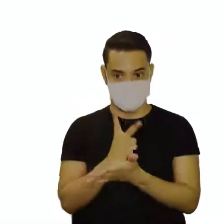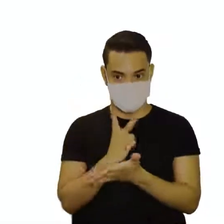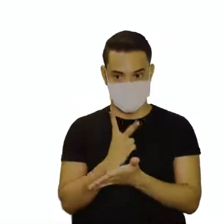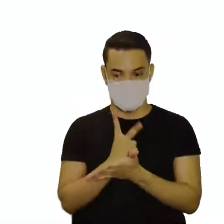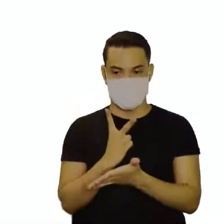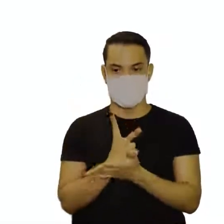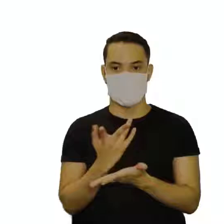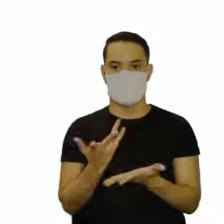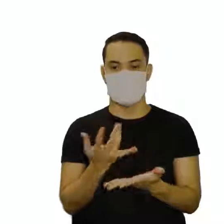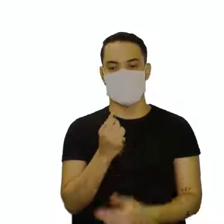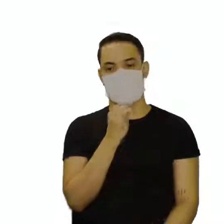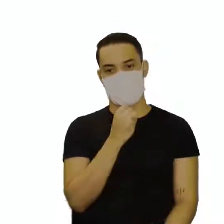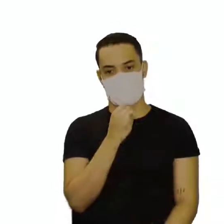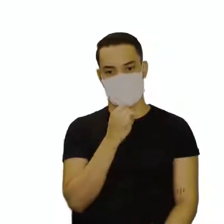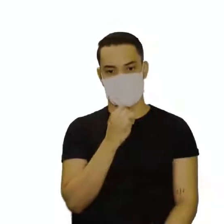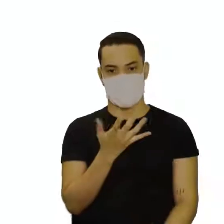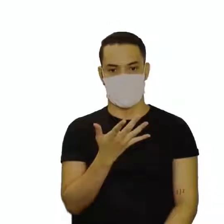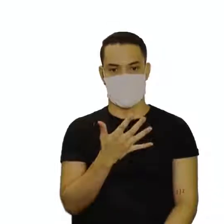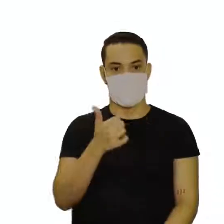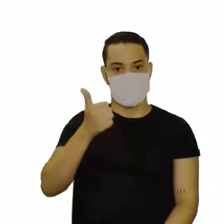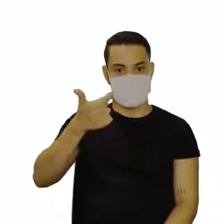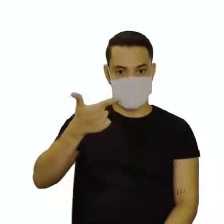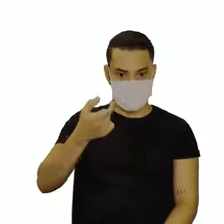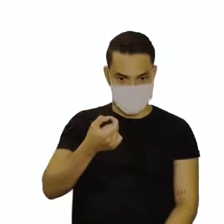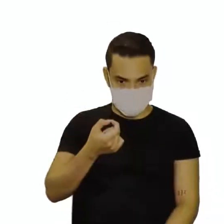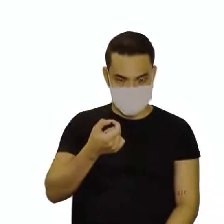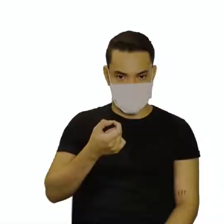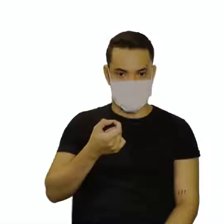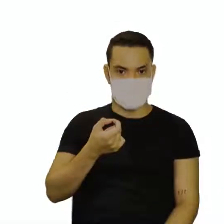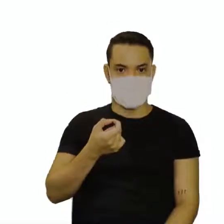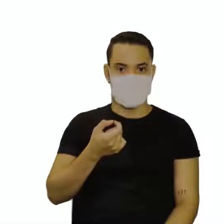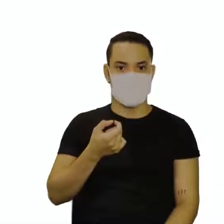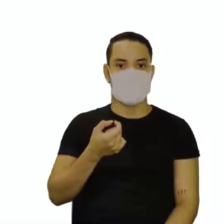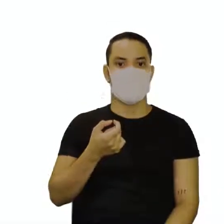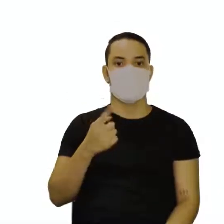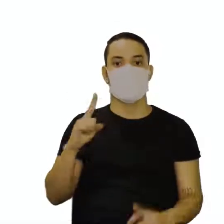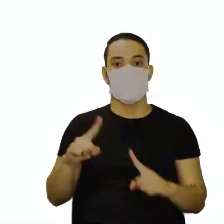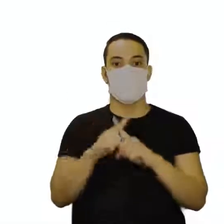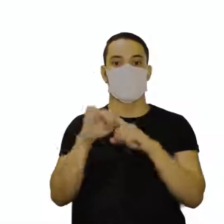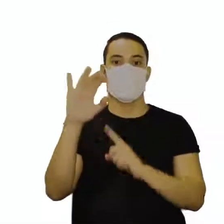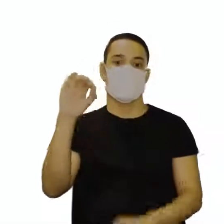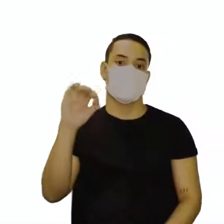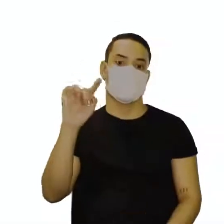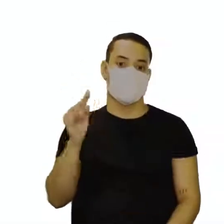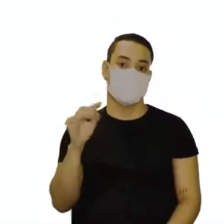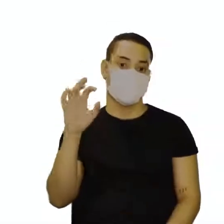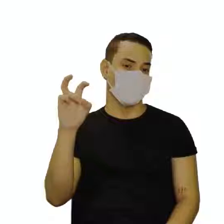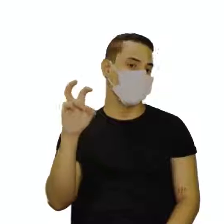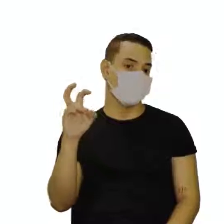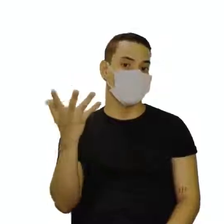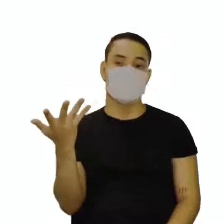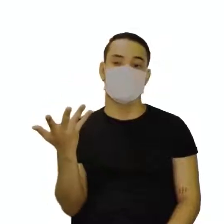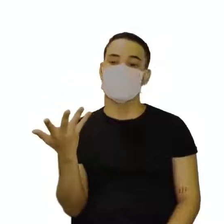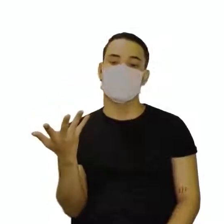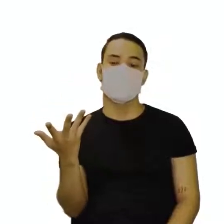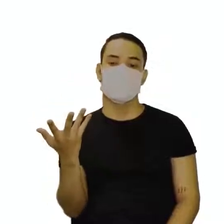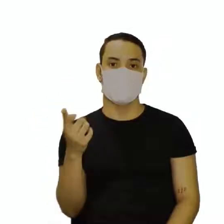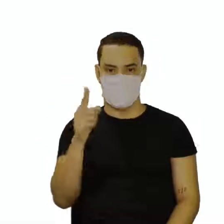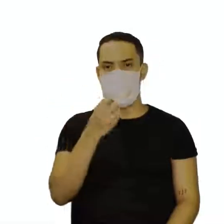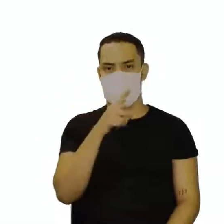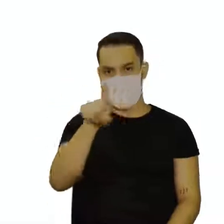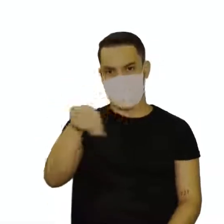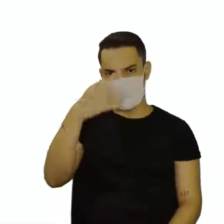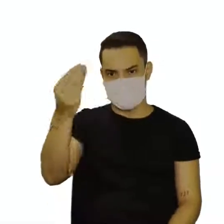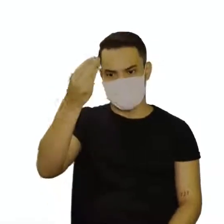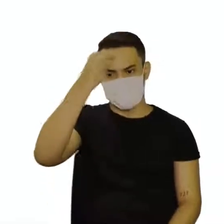pega aqui, ó, por exemplo, se fosse 120 multiplicado por 0,5. Isso aqui é bom para guardar aí